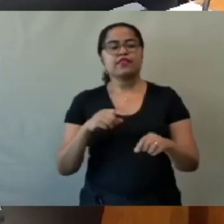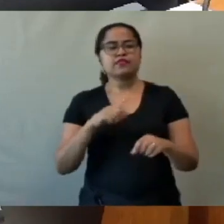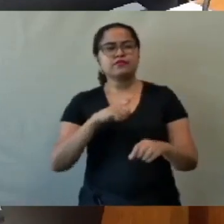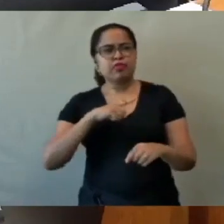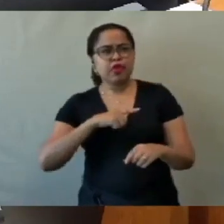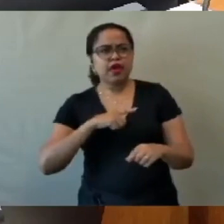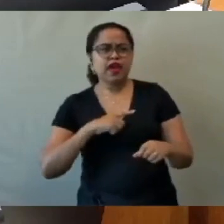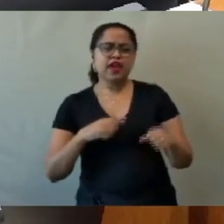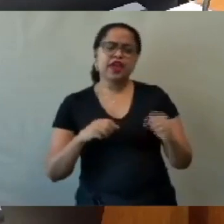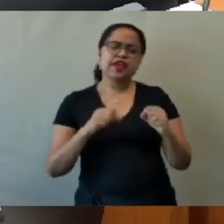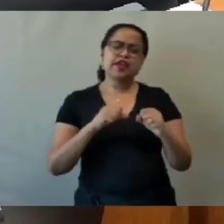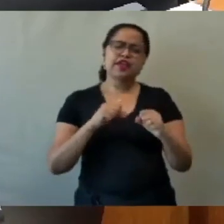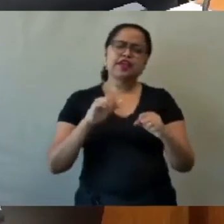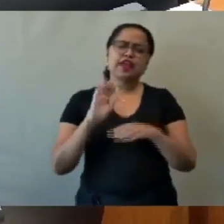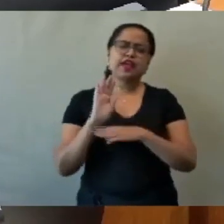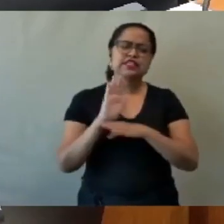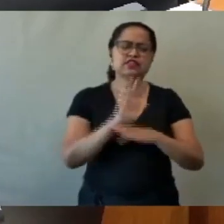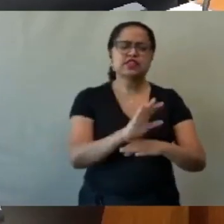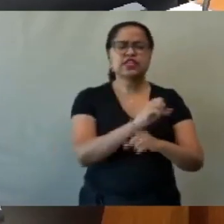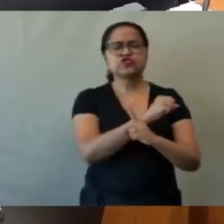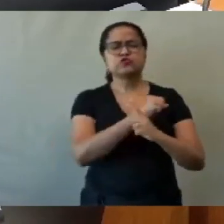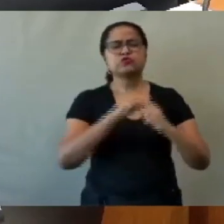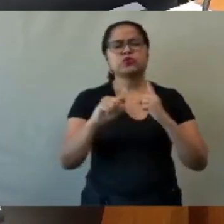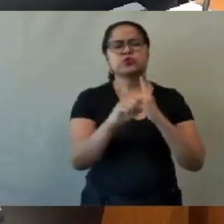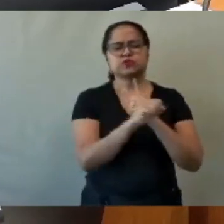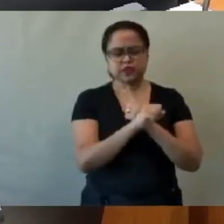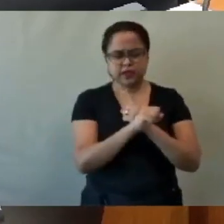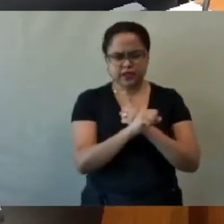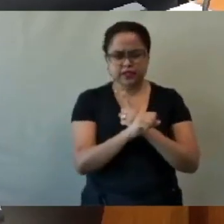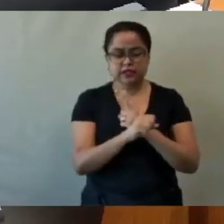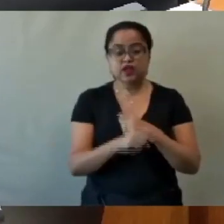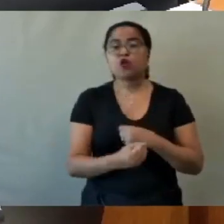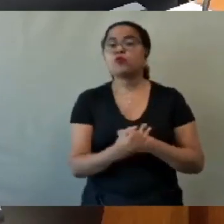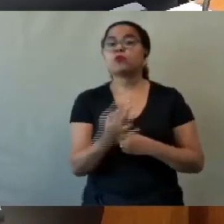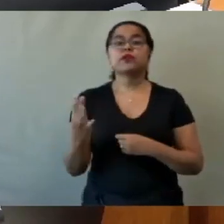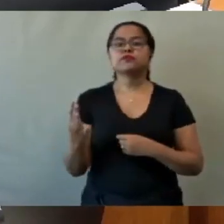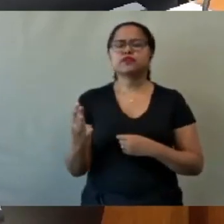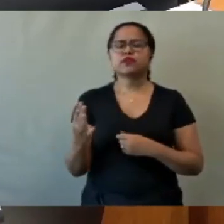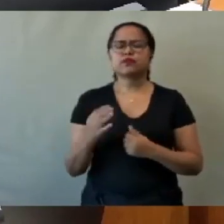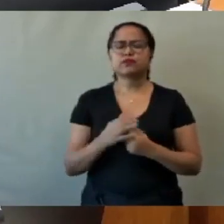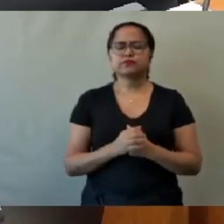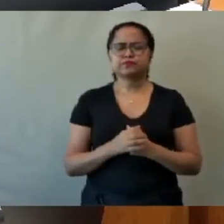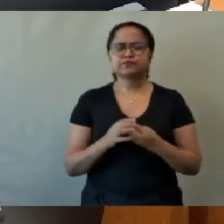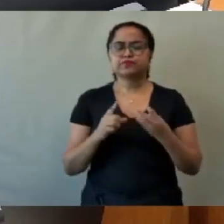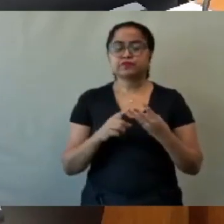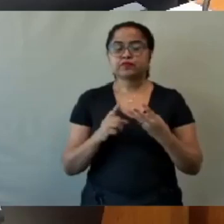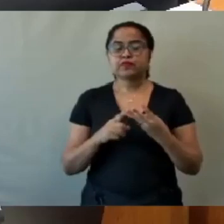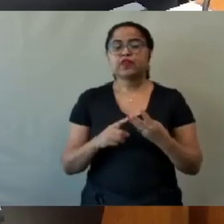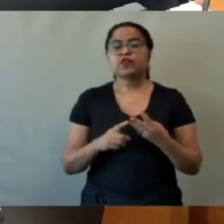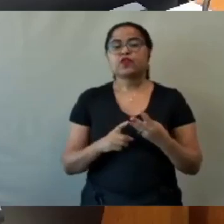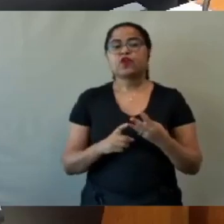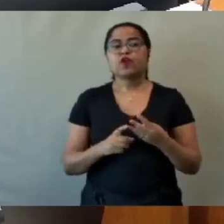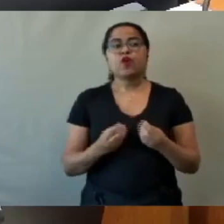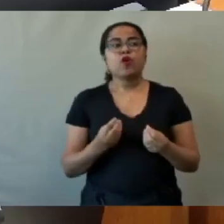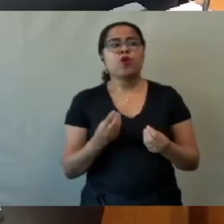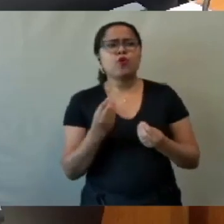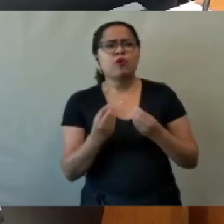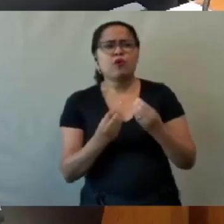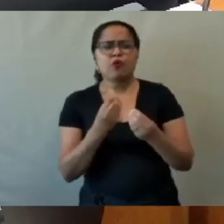à disposição dos alunos? Quais são? 3. Como funciona